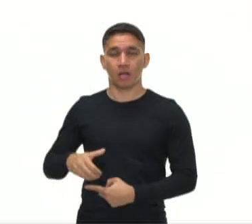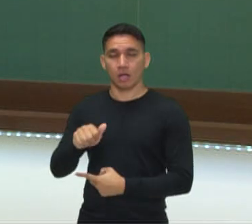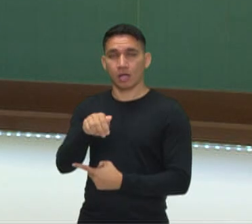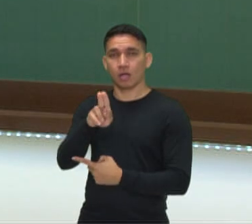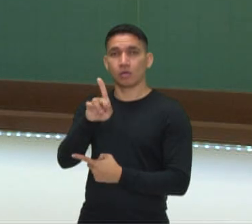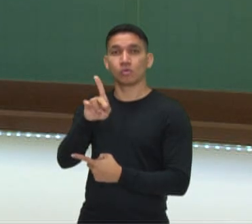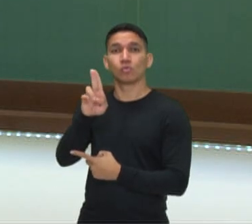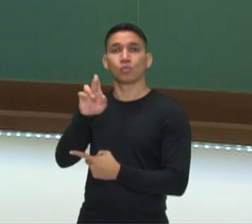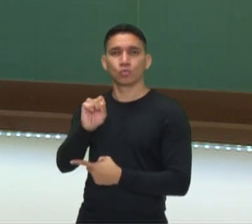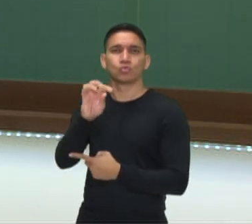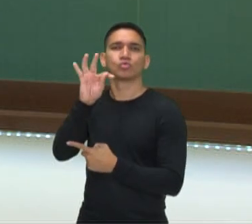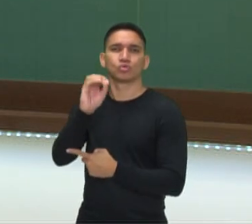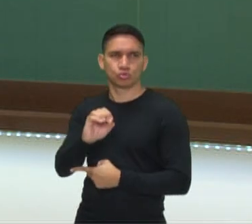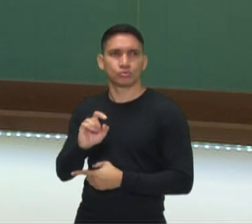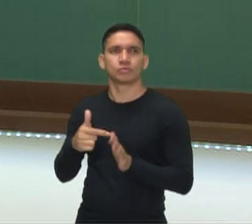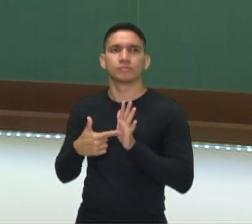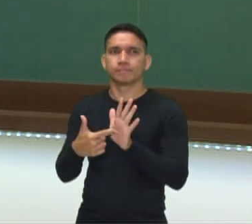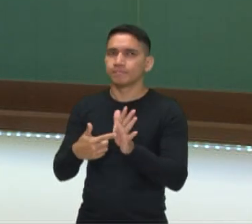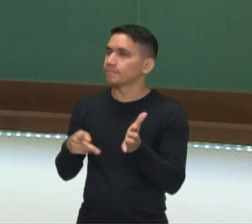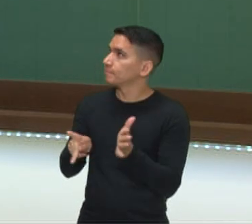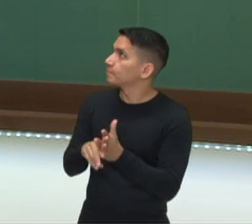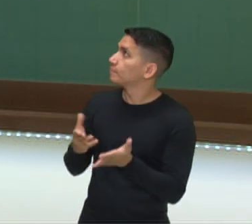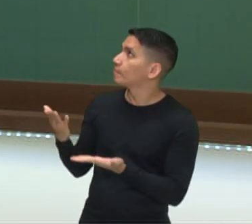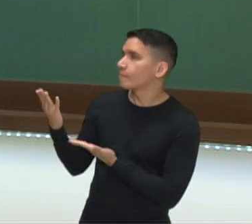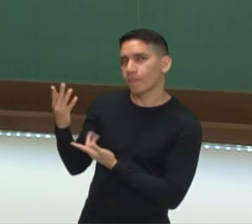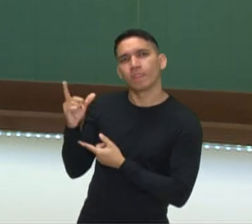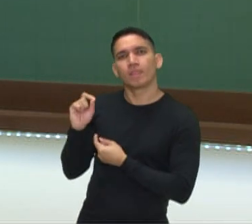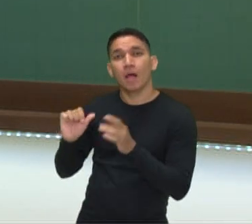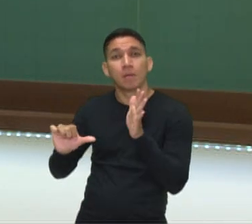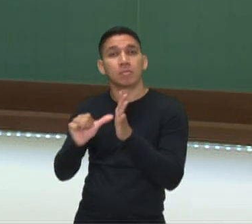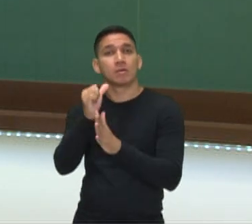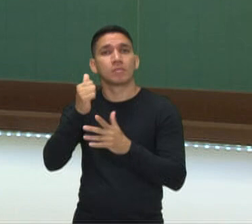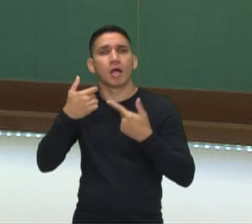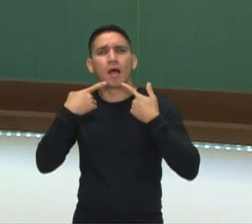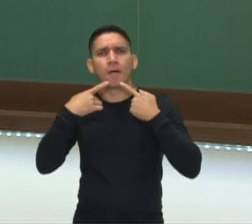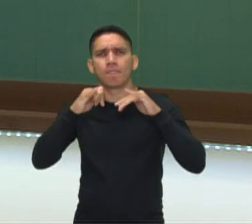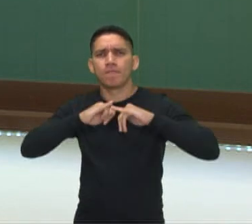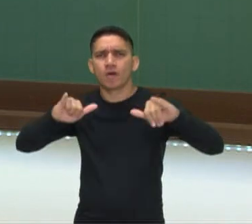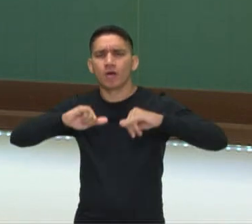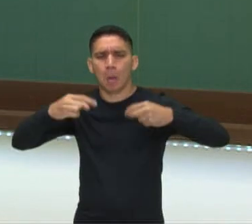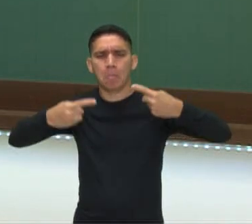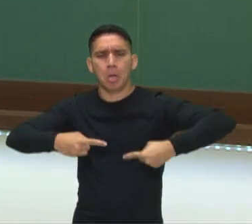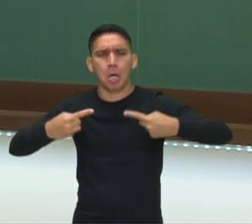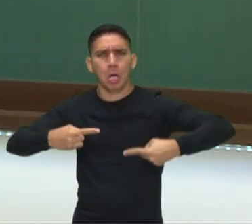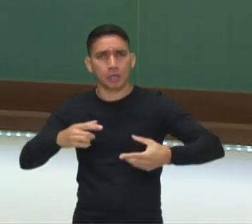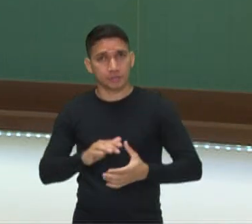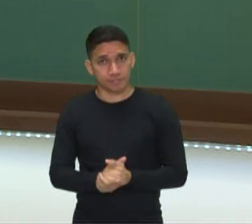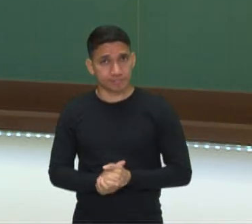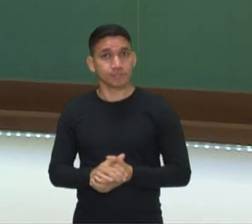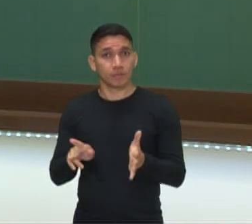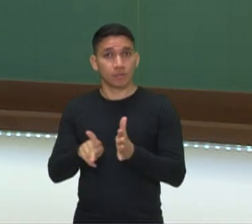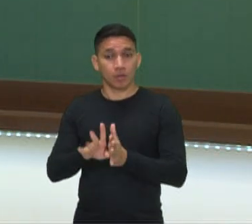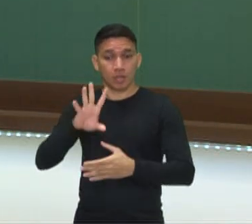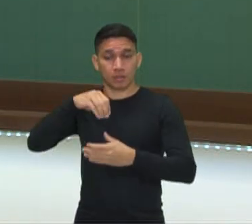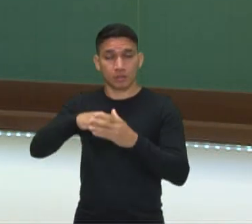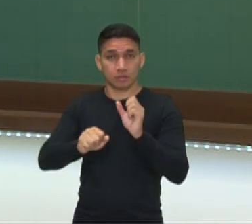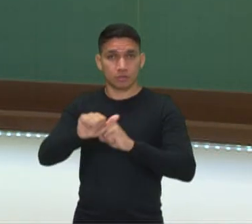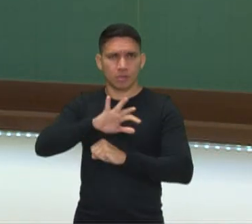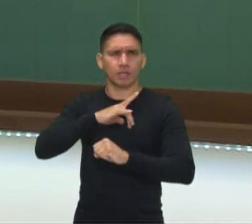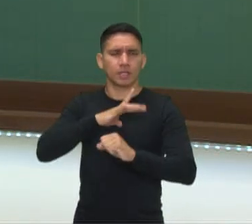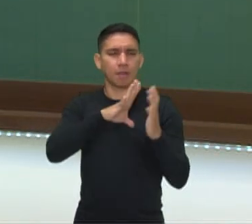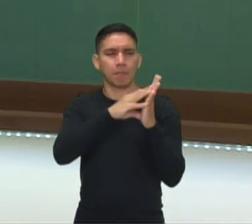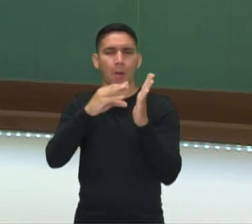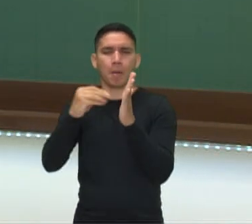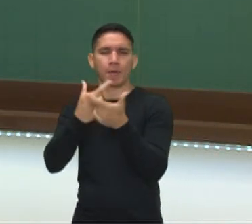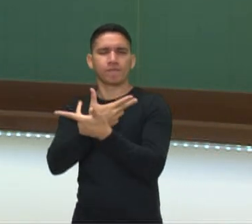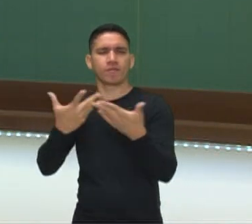Augusto. Nós podemos classificar essa escultura como a primeira propaganda política dentro de Roma. Essa escultura ela foi reproduzida várias vezes